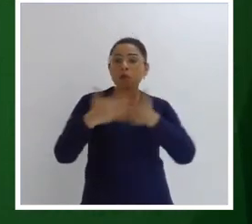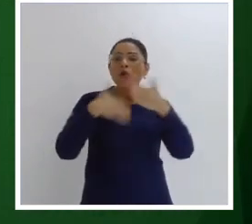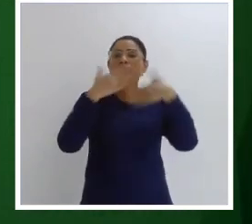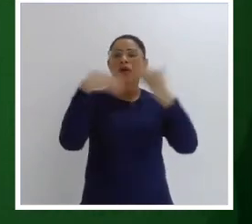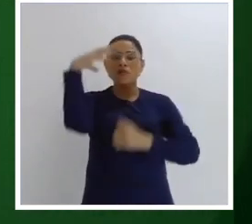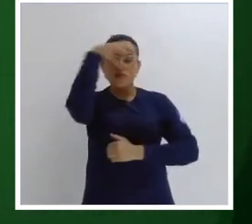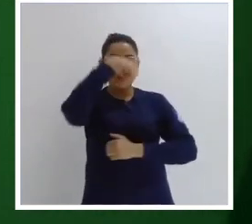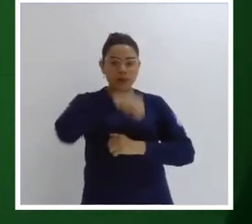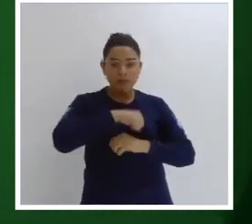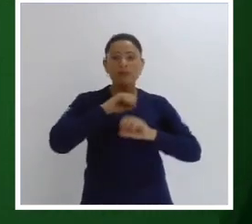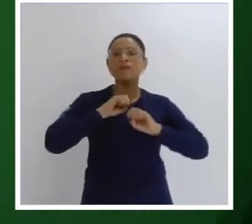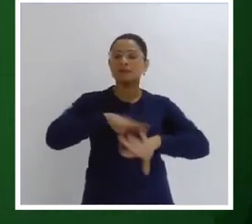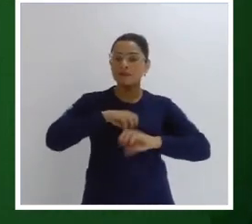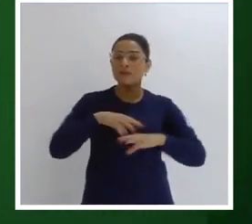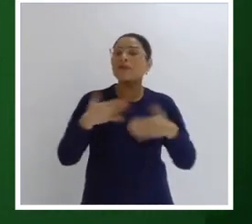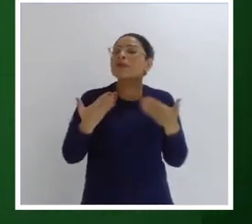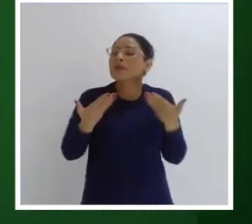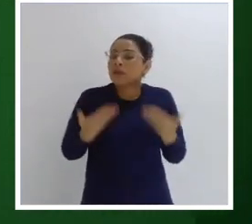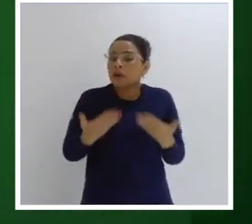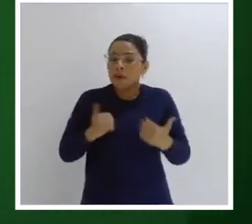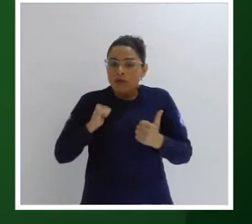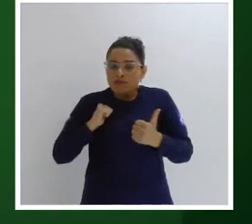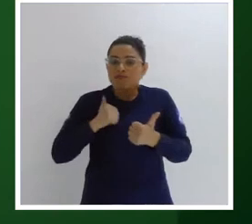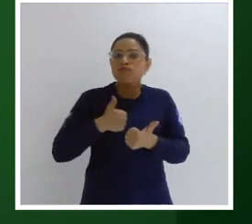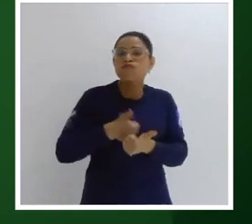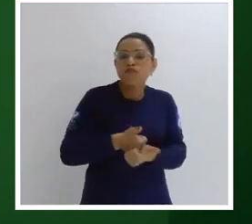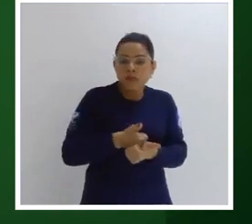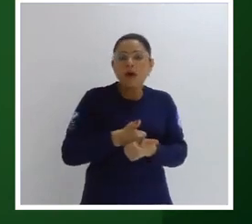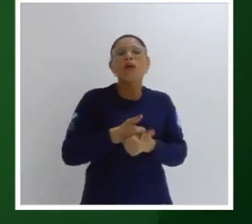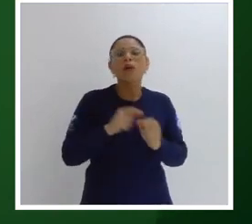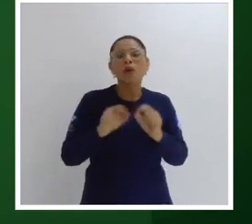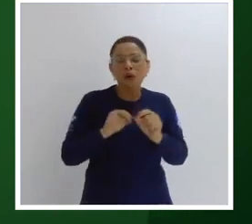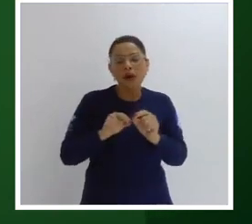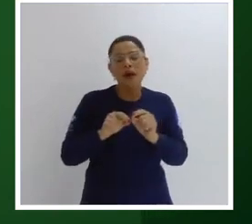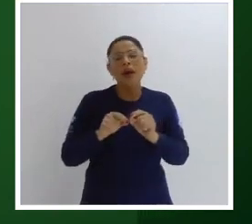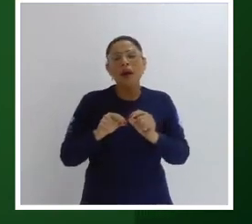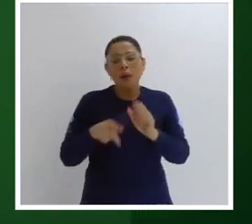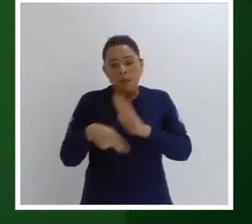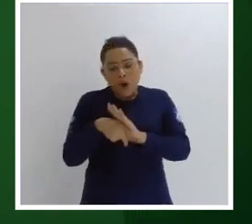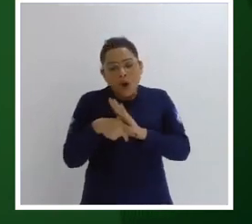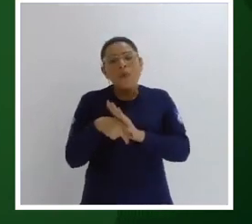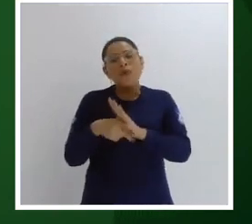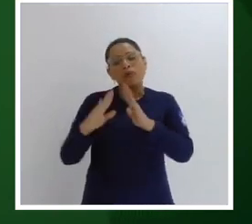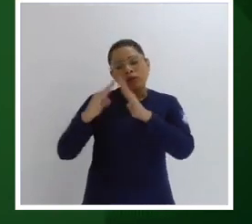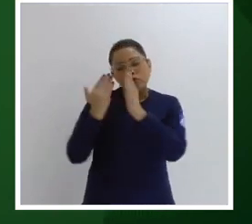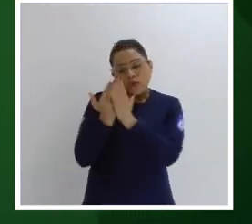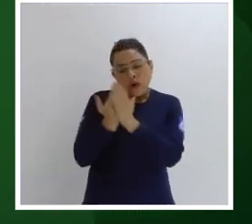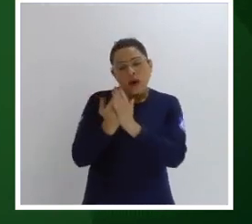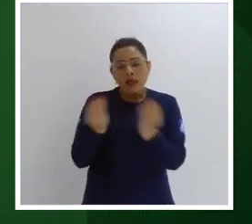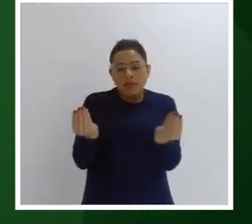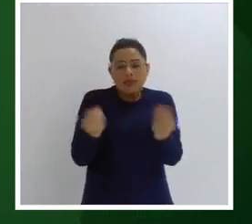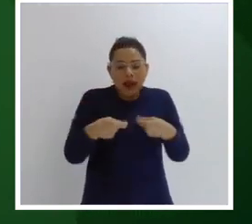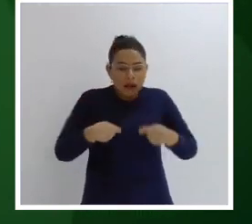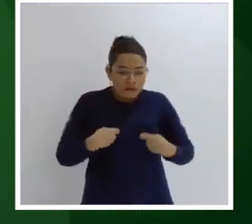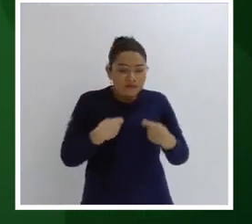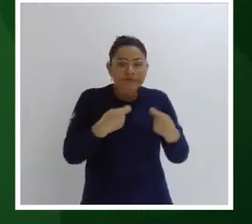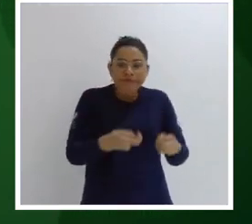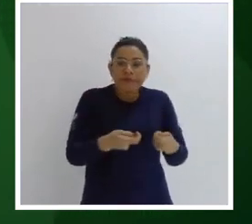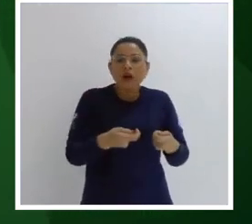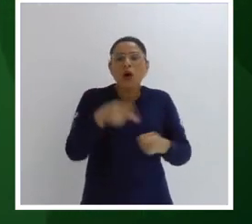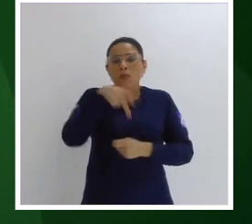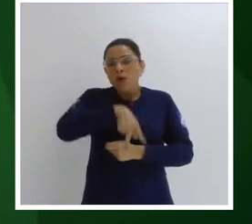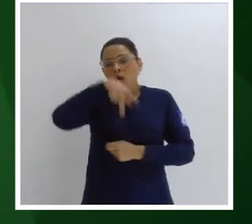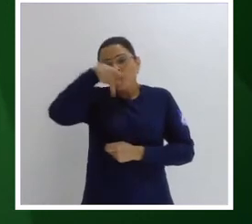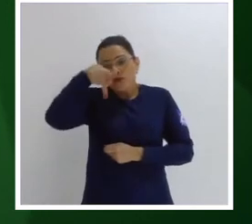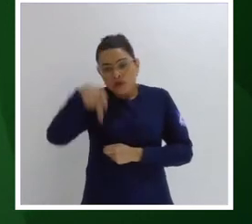ensino-aprendizagem então é aproximando a rede protetiva da escola para auxiliar o professor